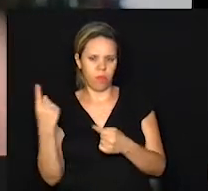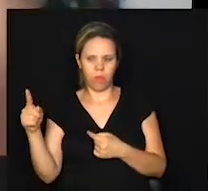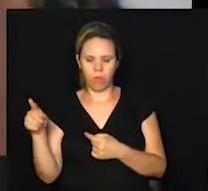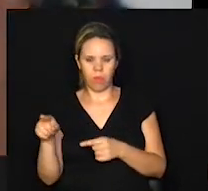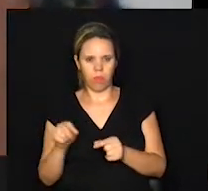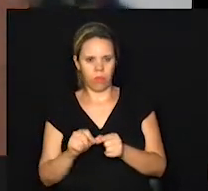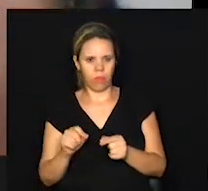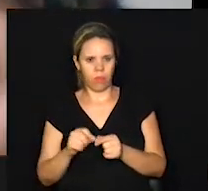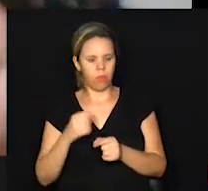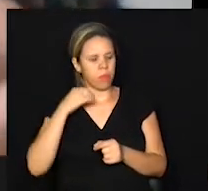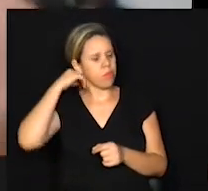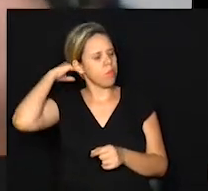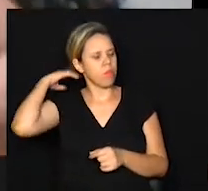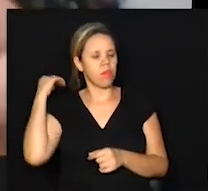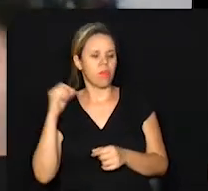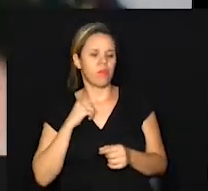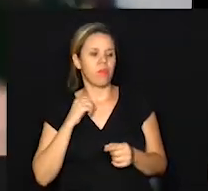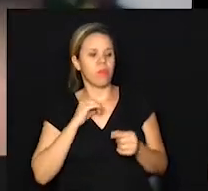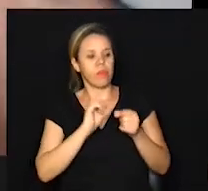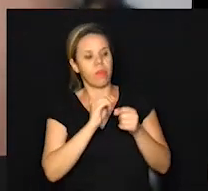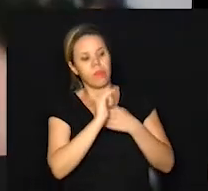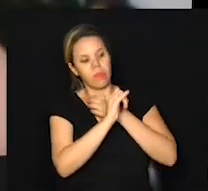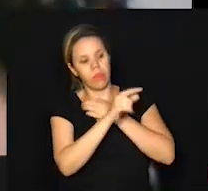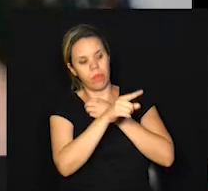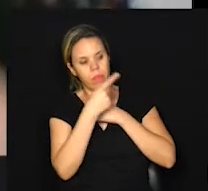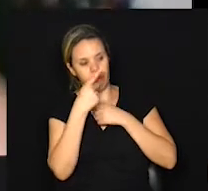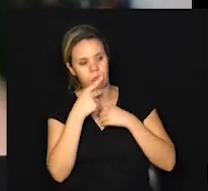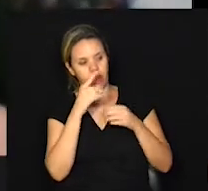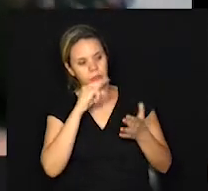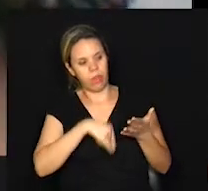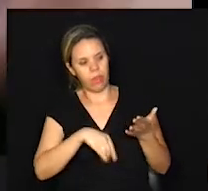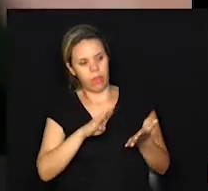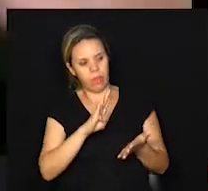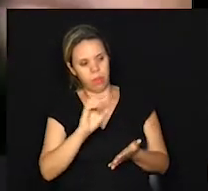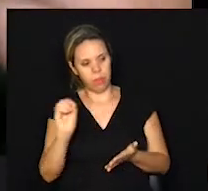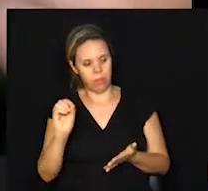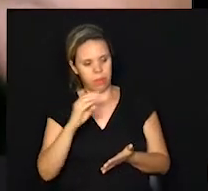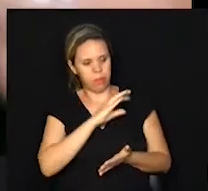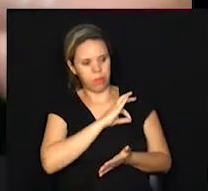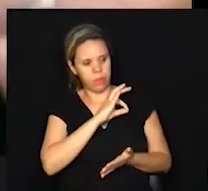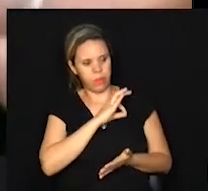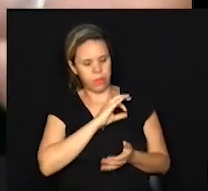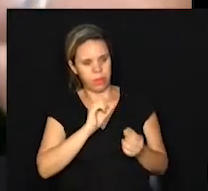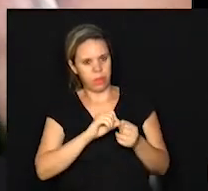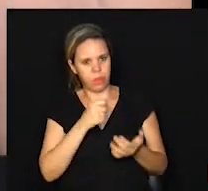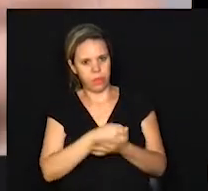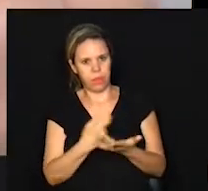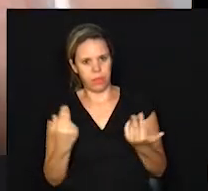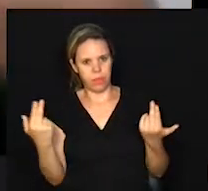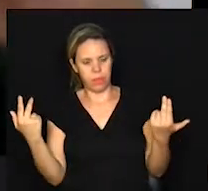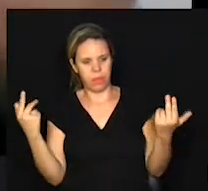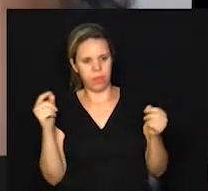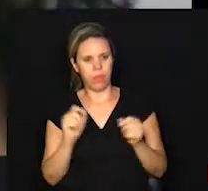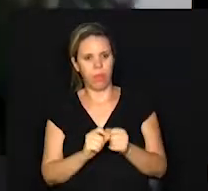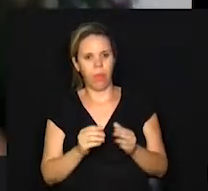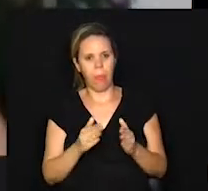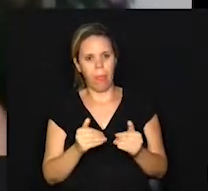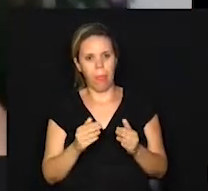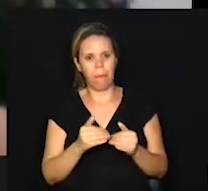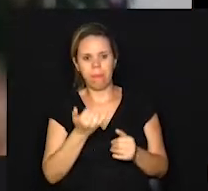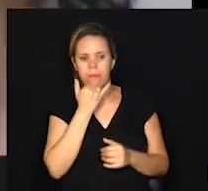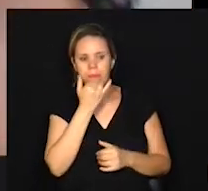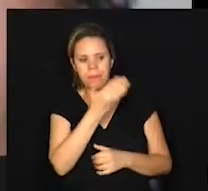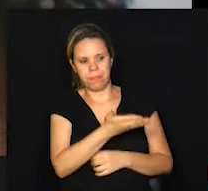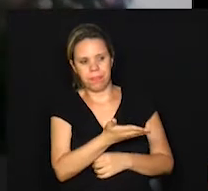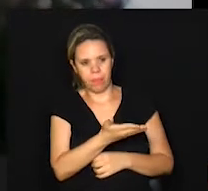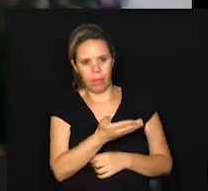eu fiz a Gabriela, eu disse a ela que fizesse um boletim de ocorrência, eu tinha obrigação de fazer a mesma coisa. E eu pedi 1000 perdões a ela,